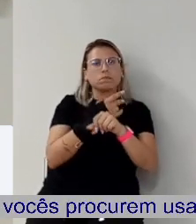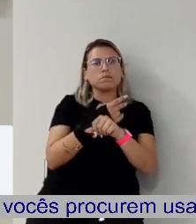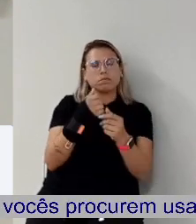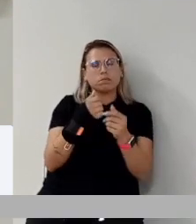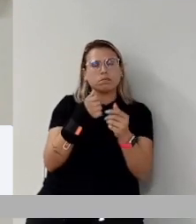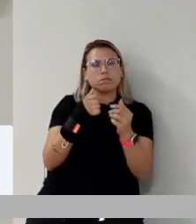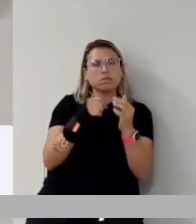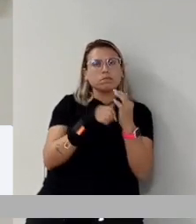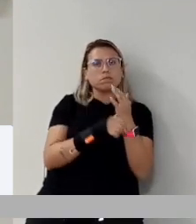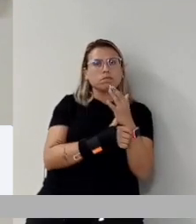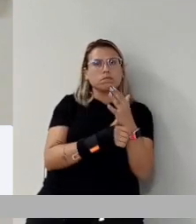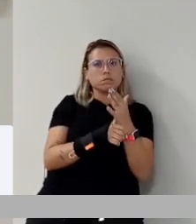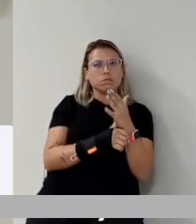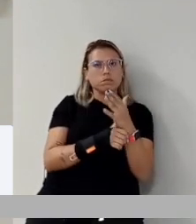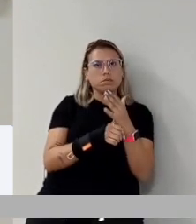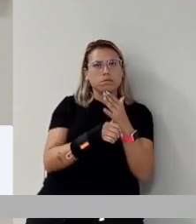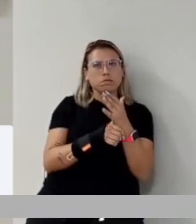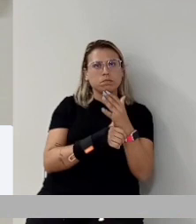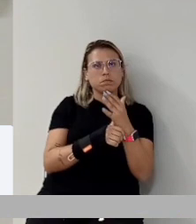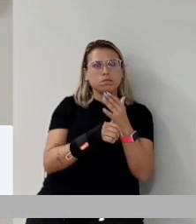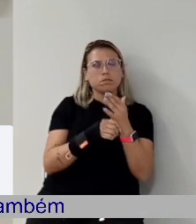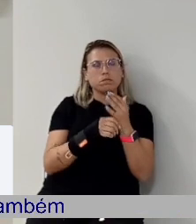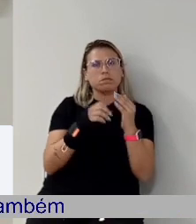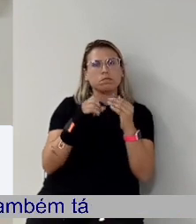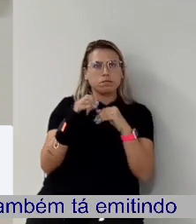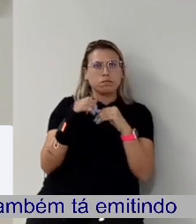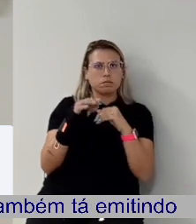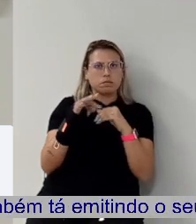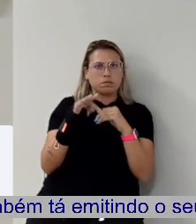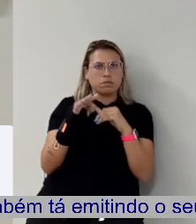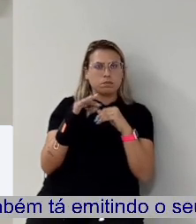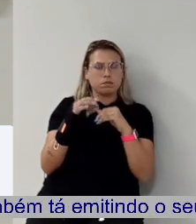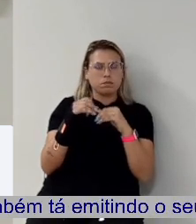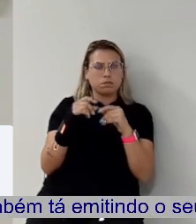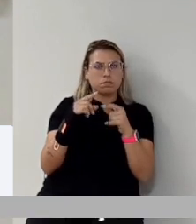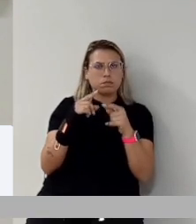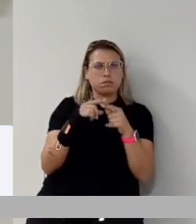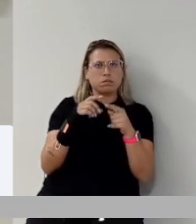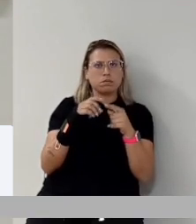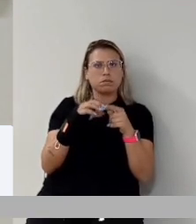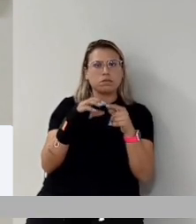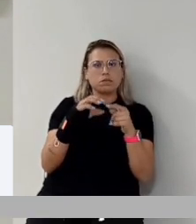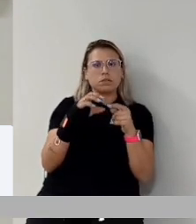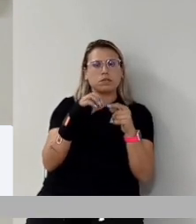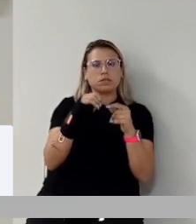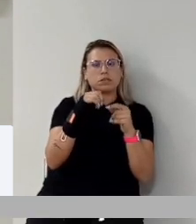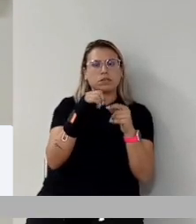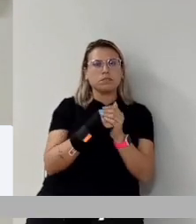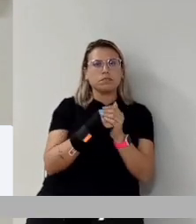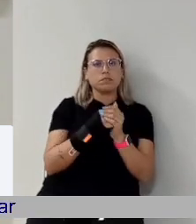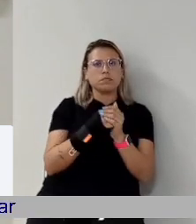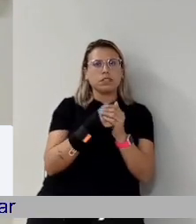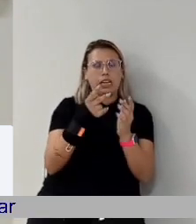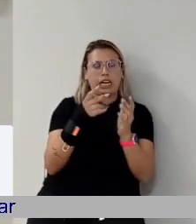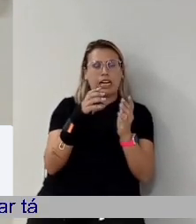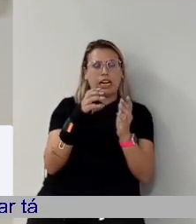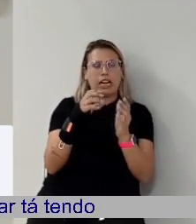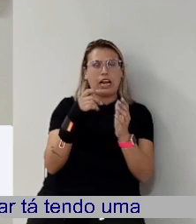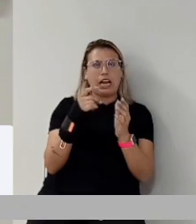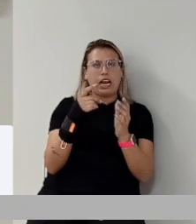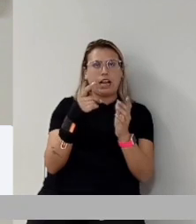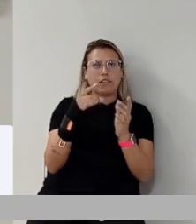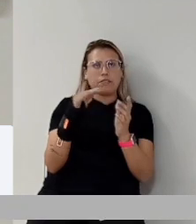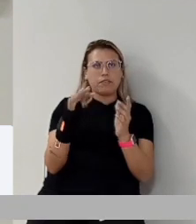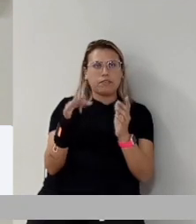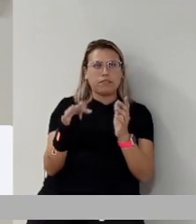né procura o sindicato que também tá emitindo o seu CAF que é o cadastro do Agricultor familiar tá tendo uma procura muito